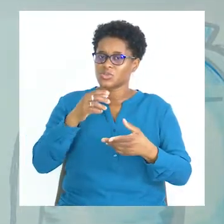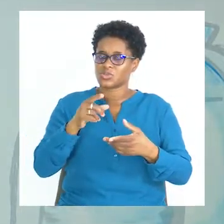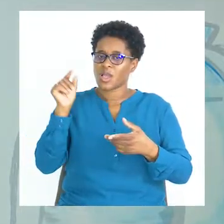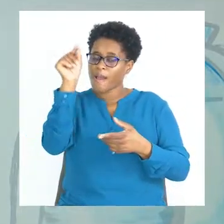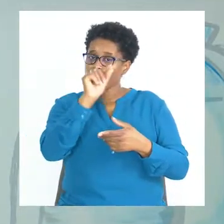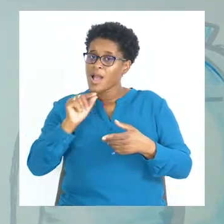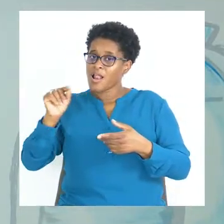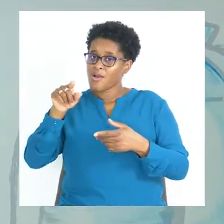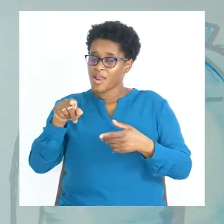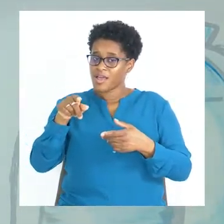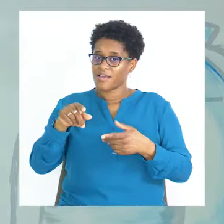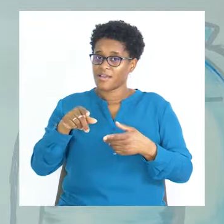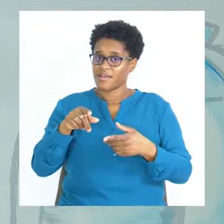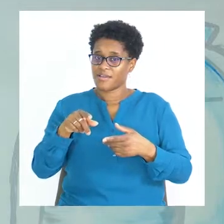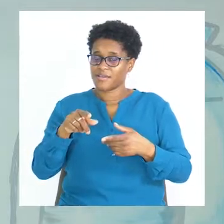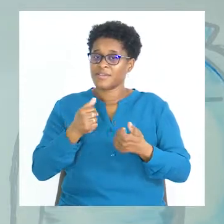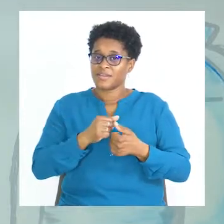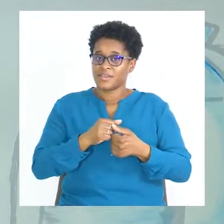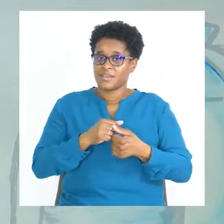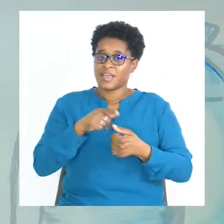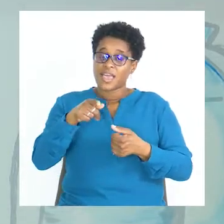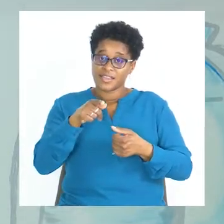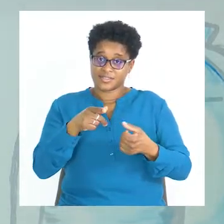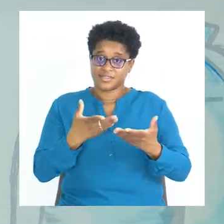outros balões, repara. E